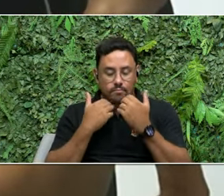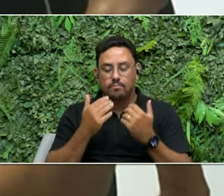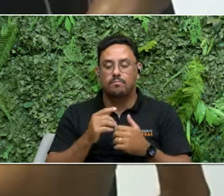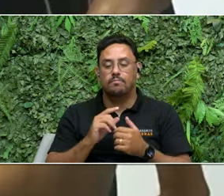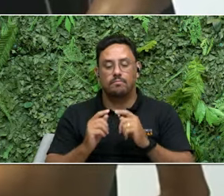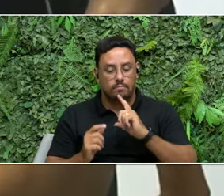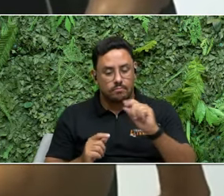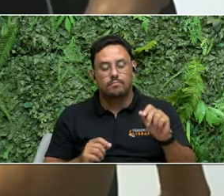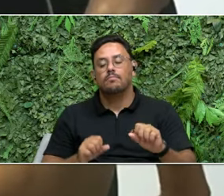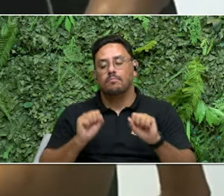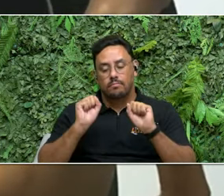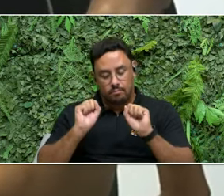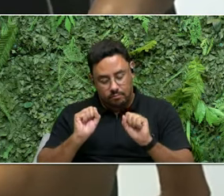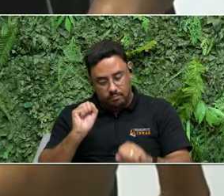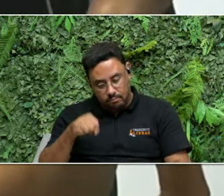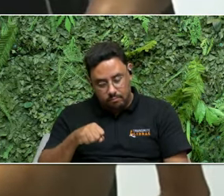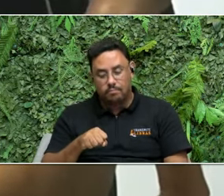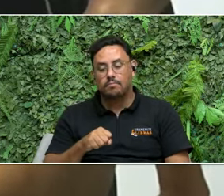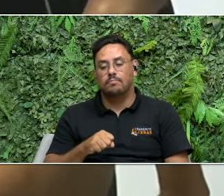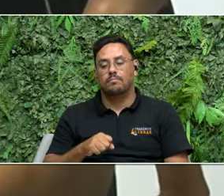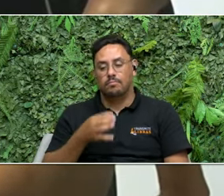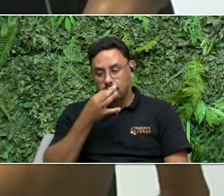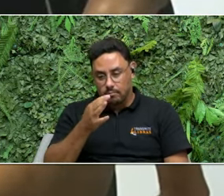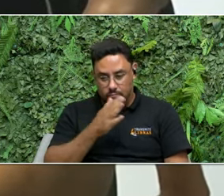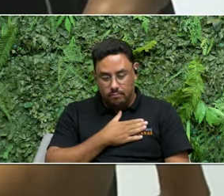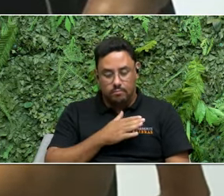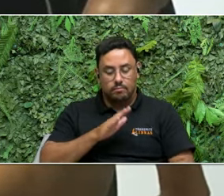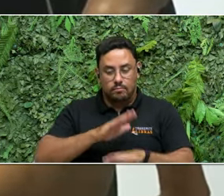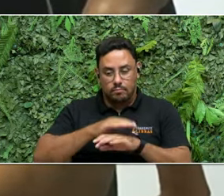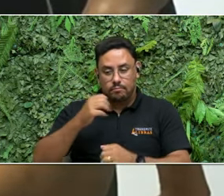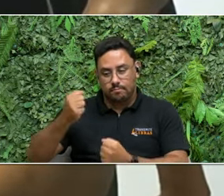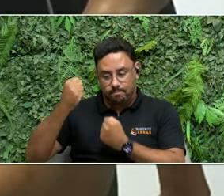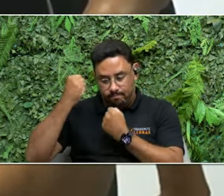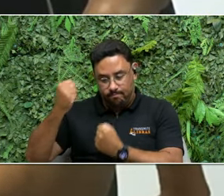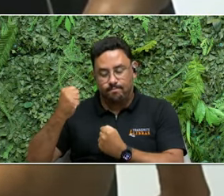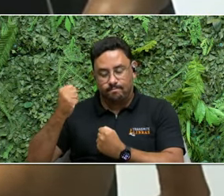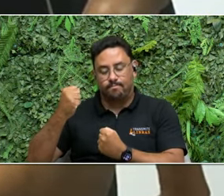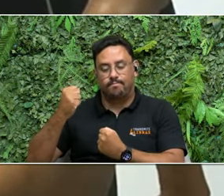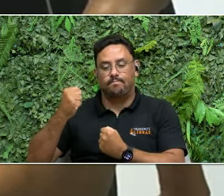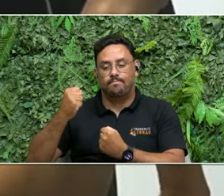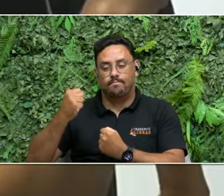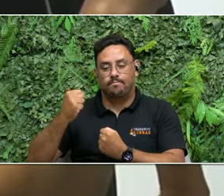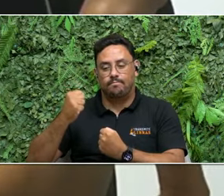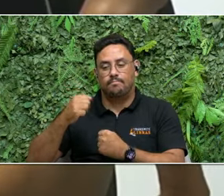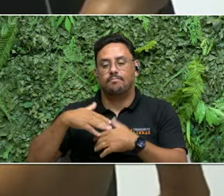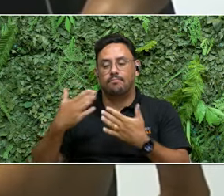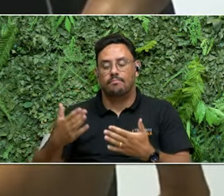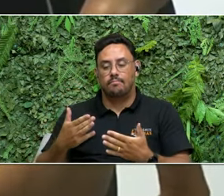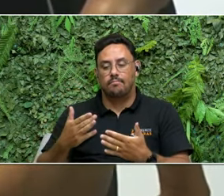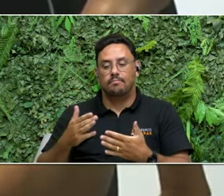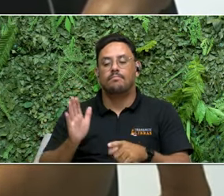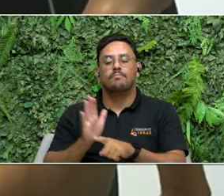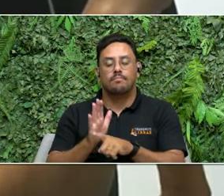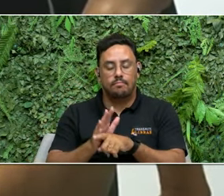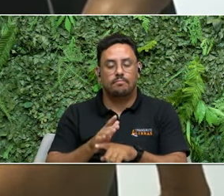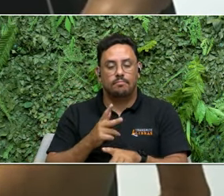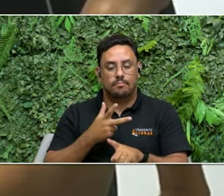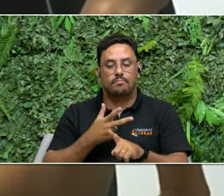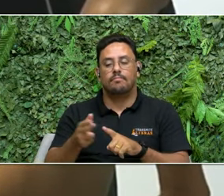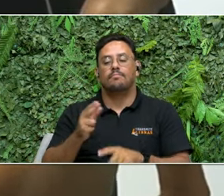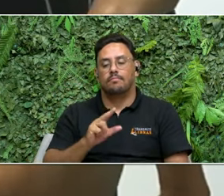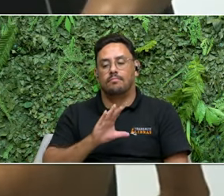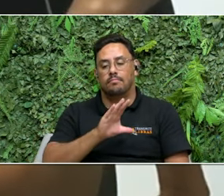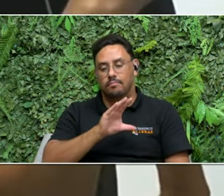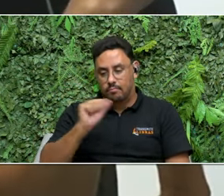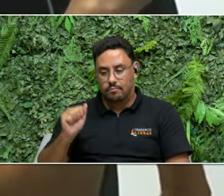sai sim na minha opinião é mais forte fortalecido e Favorito pra conquista do título Mineiro na